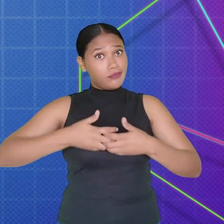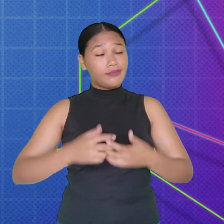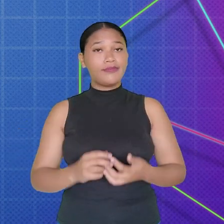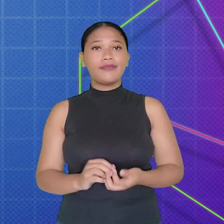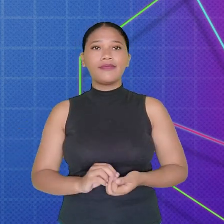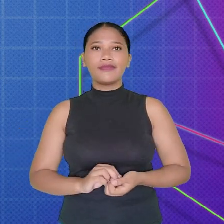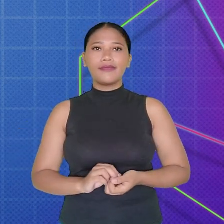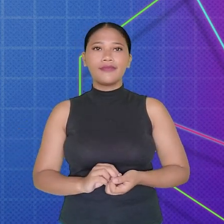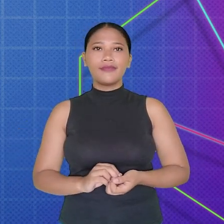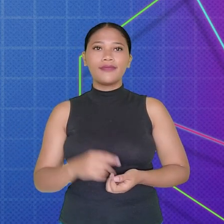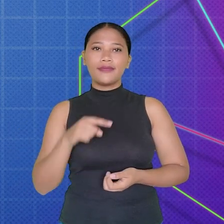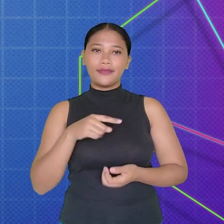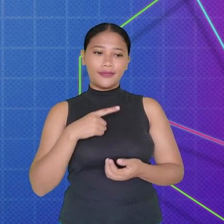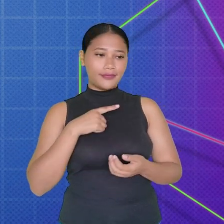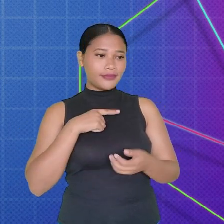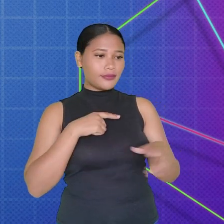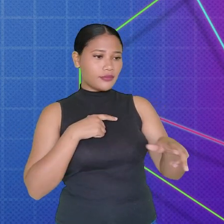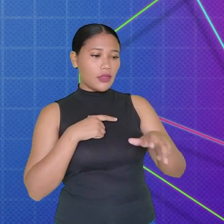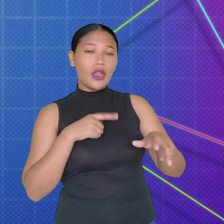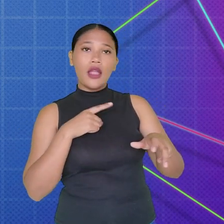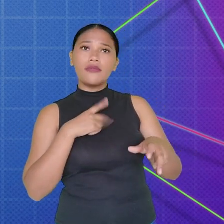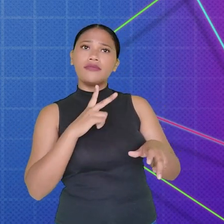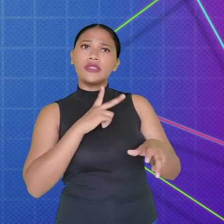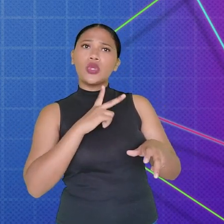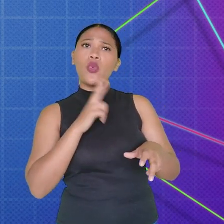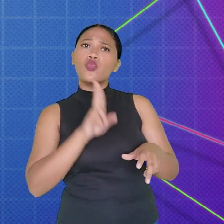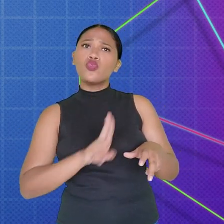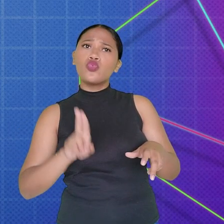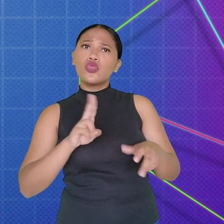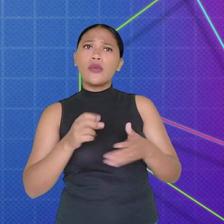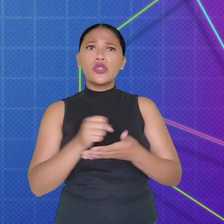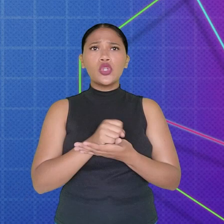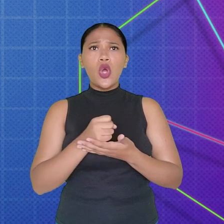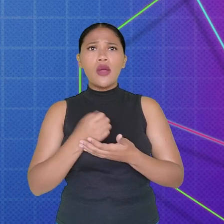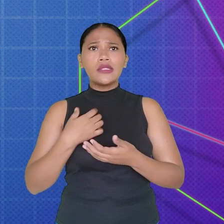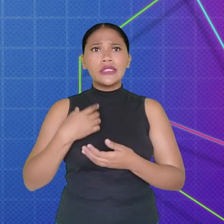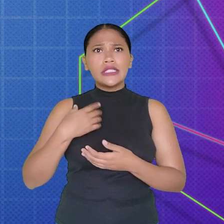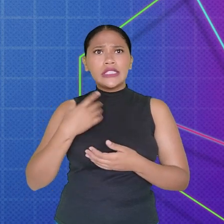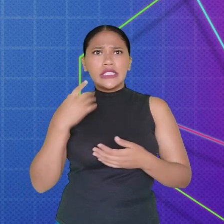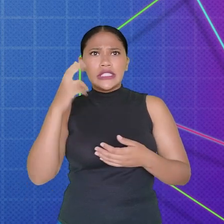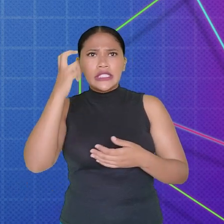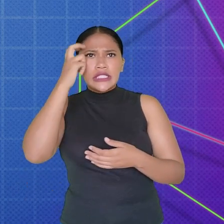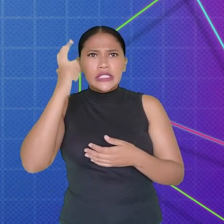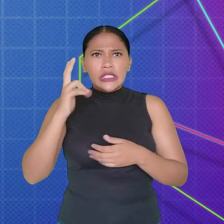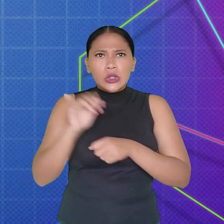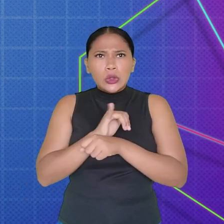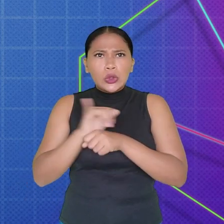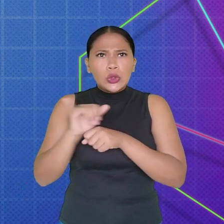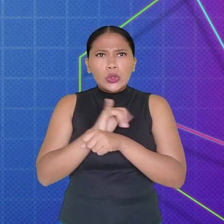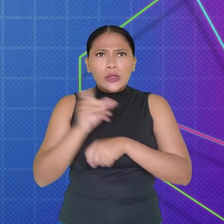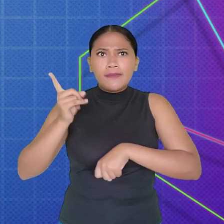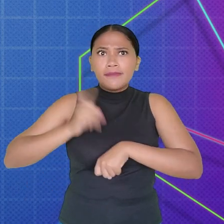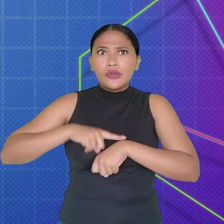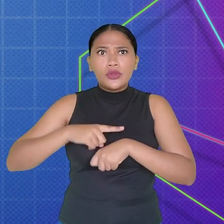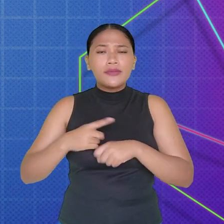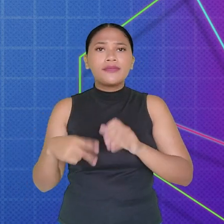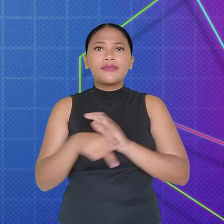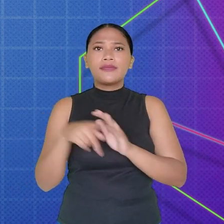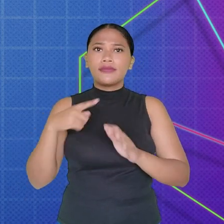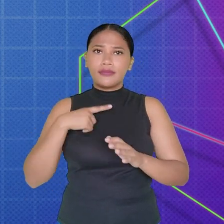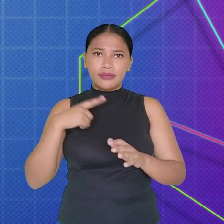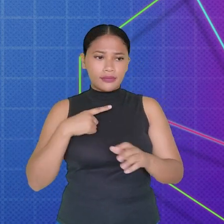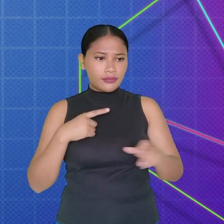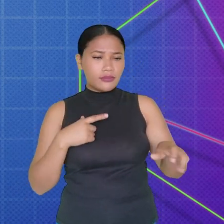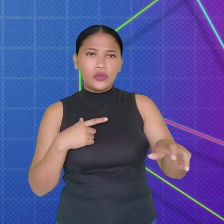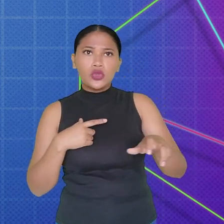e dinâmicas. Os eventos de mouse são particularmente úteis para jogos de estratégia em tempo real, onde a velocidade e a precisão das ações